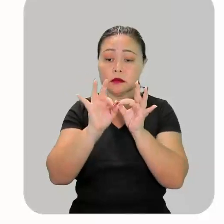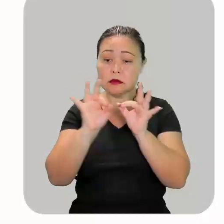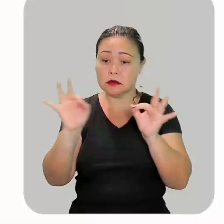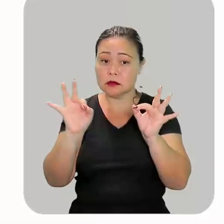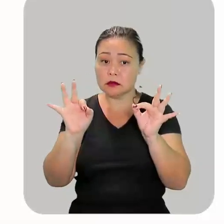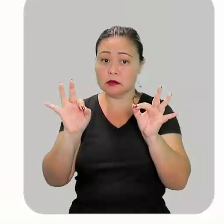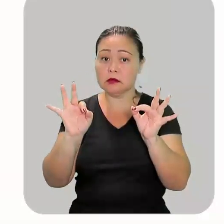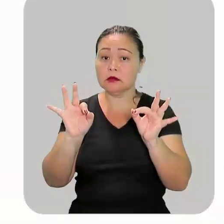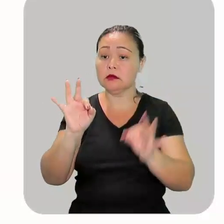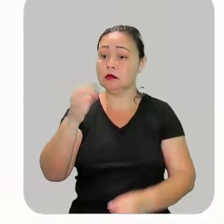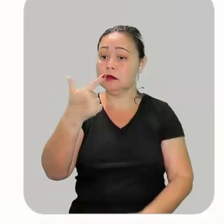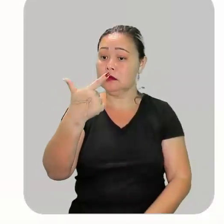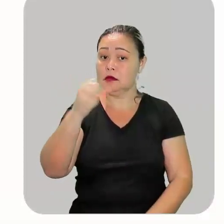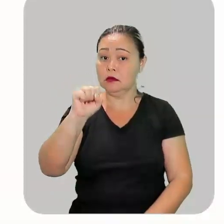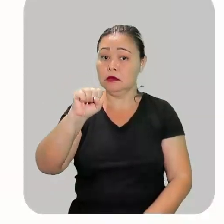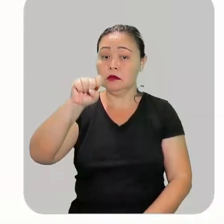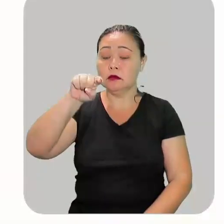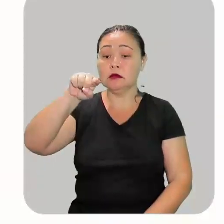a gente vai ter o